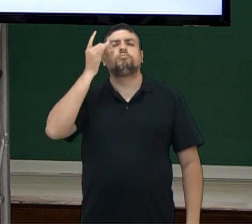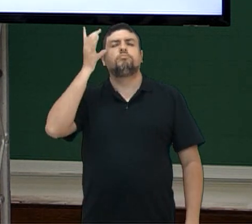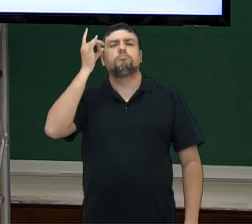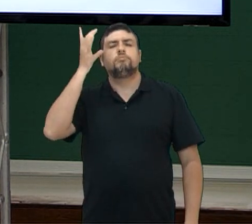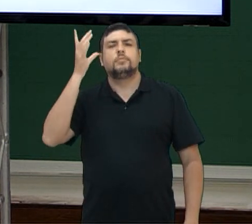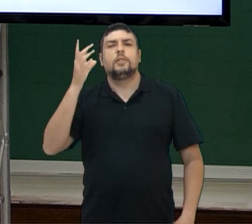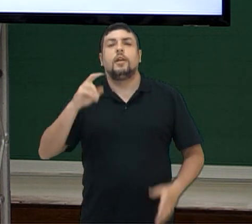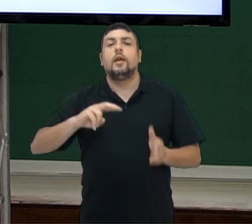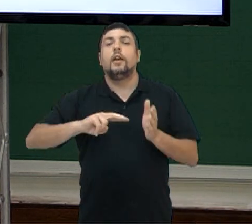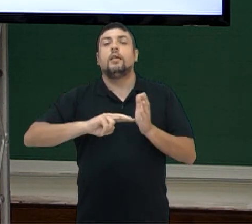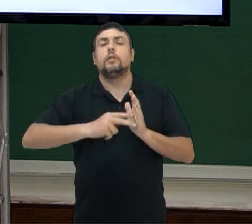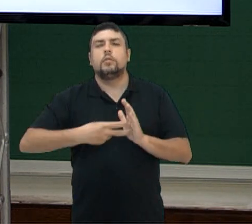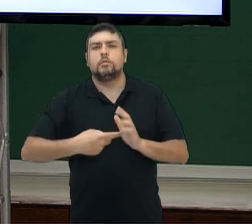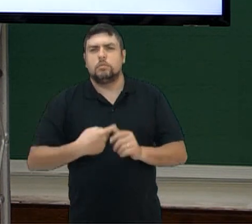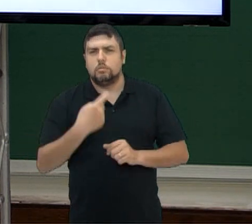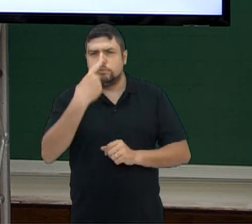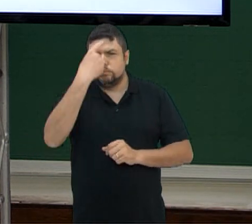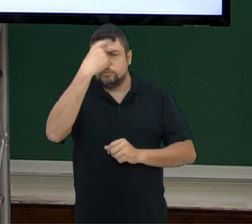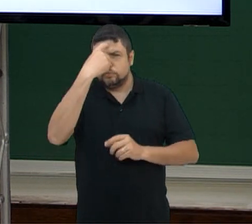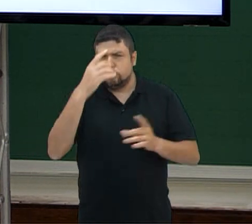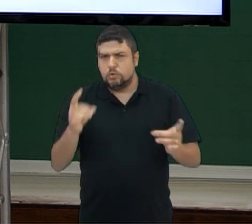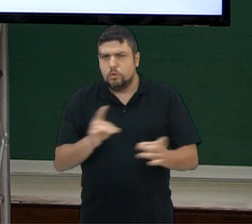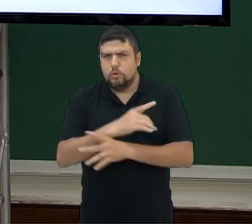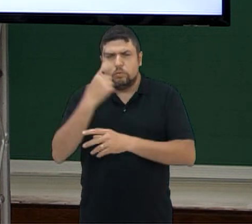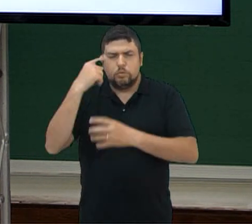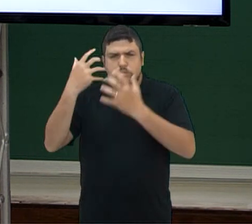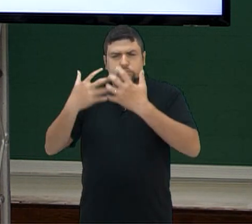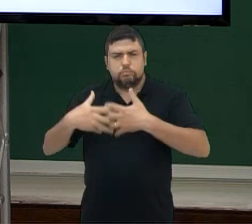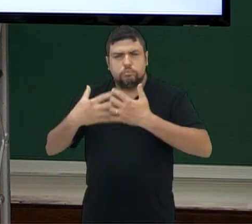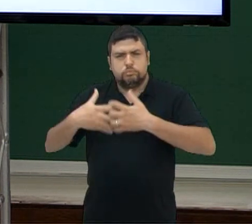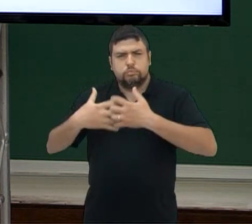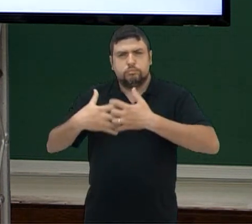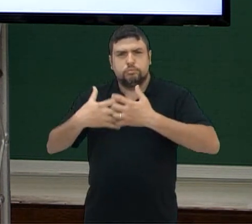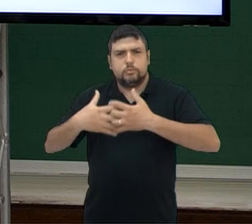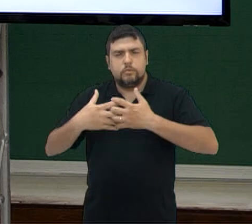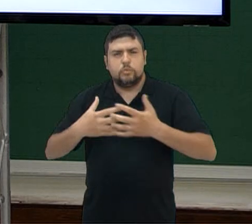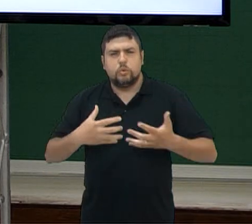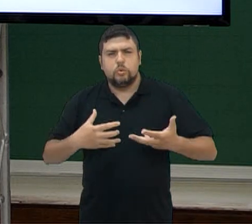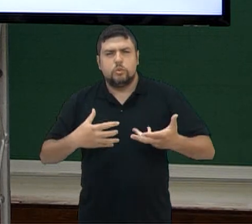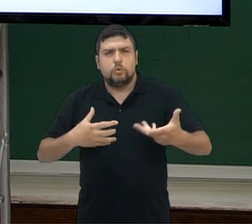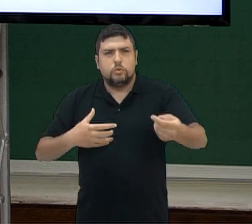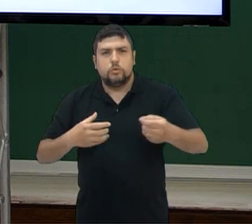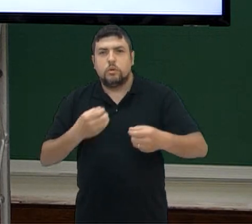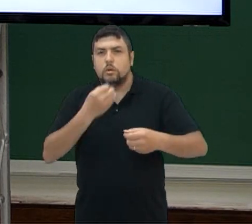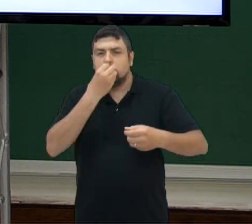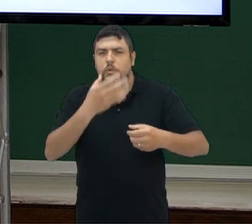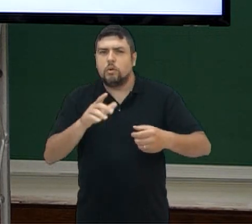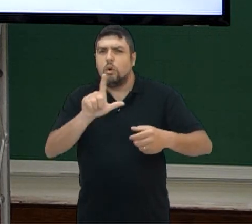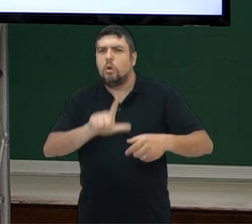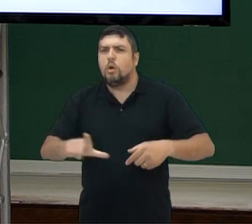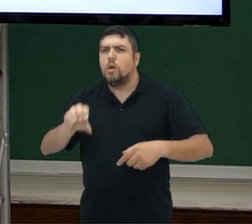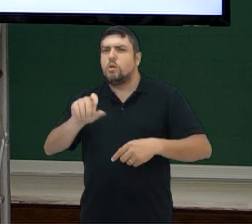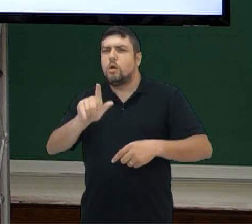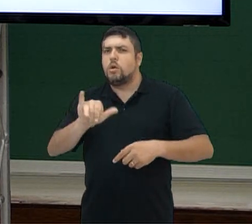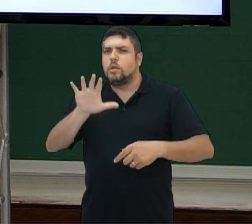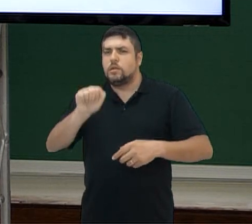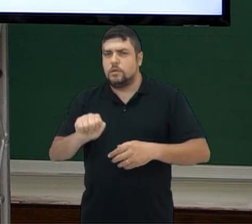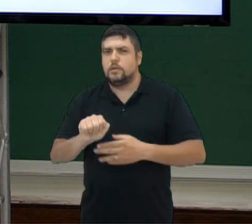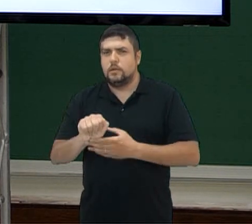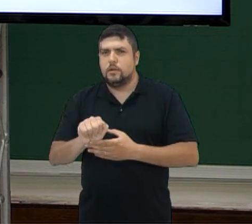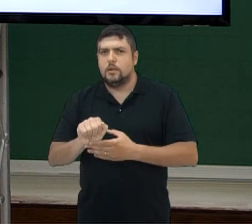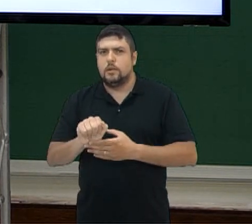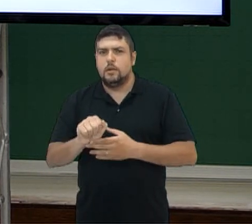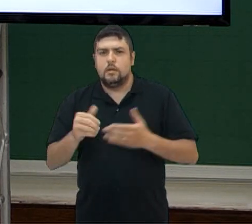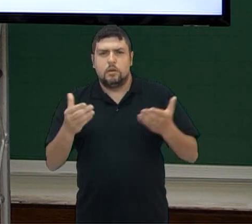está botando nossos neurônios para funcionar de uma maneira mais rápida. Nós chamamos isso de lógica. A proporção segue